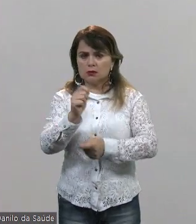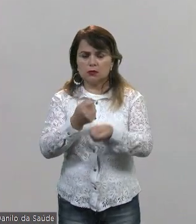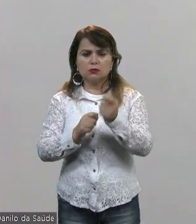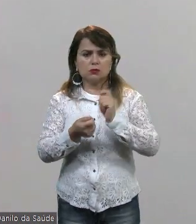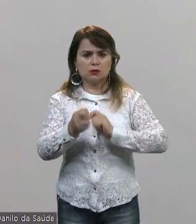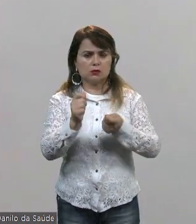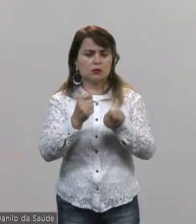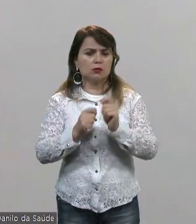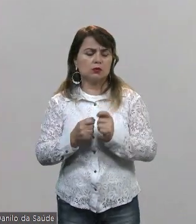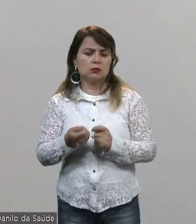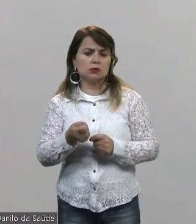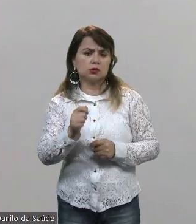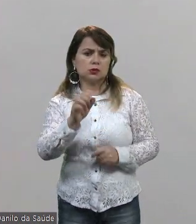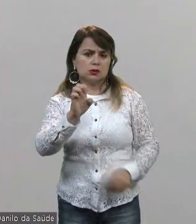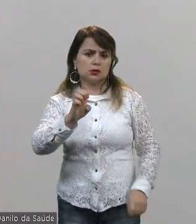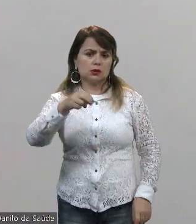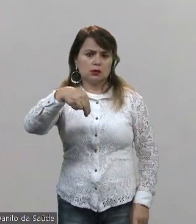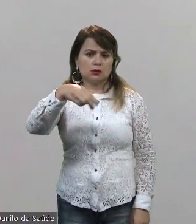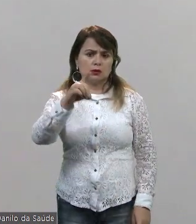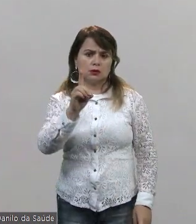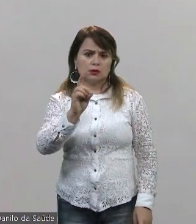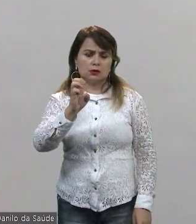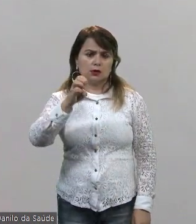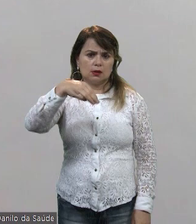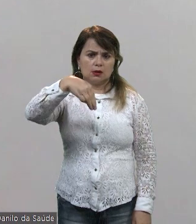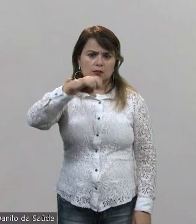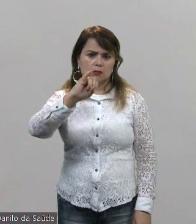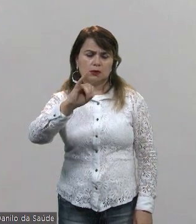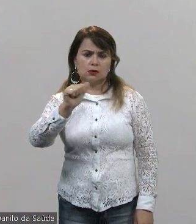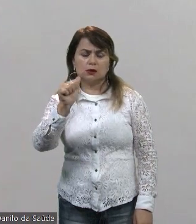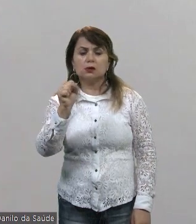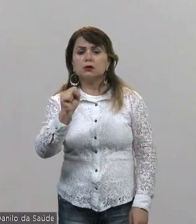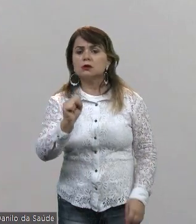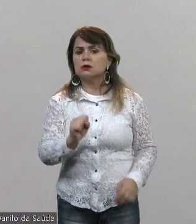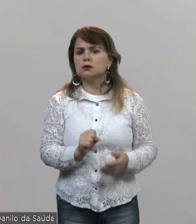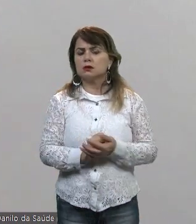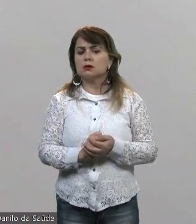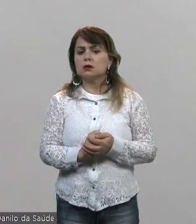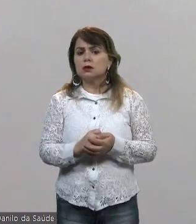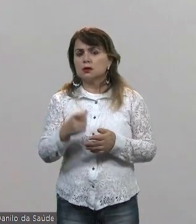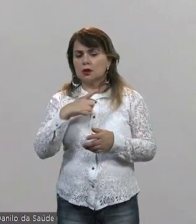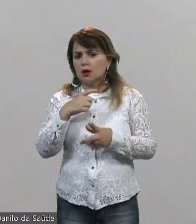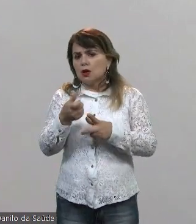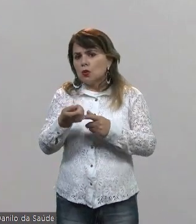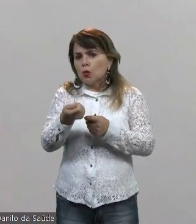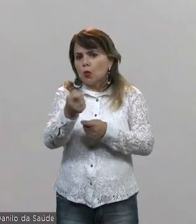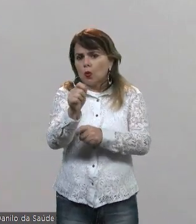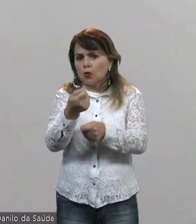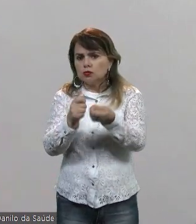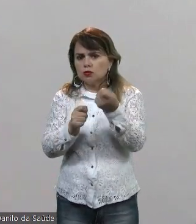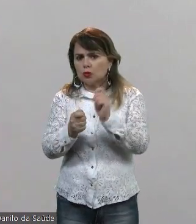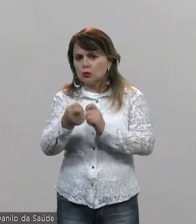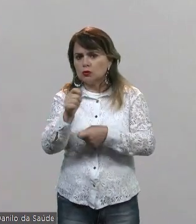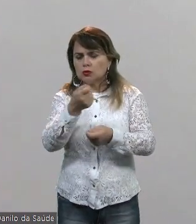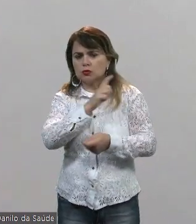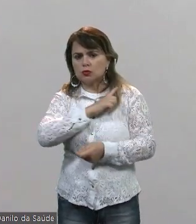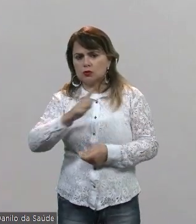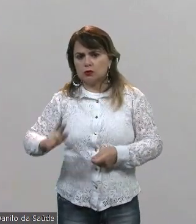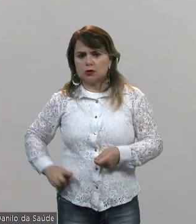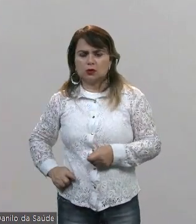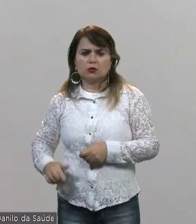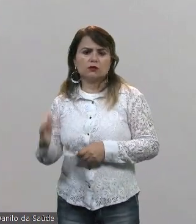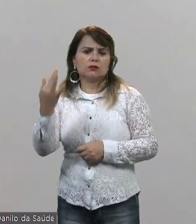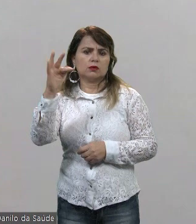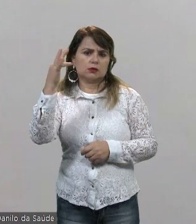funções subsidiadas pelo governo federal. O que, que quer dizer isso? Quer dizer que o governo federal envia o recurso, envia